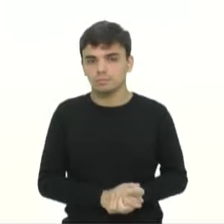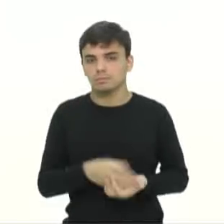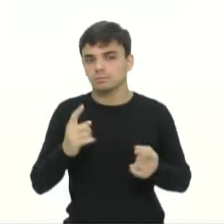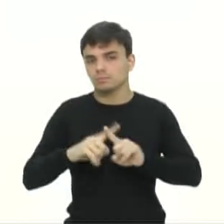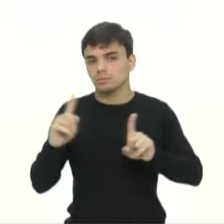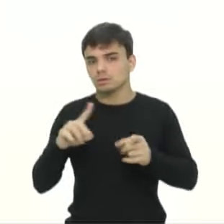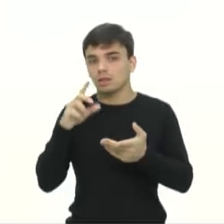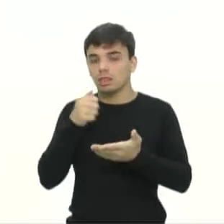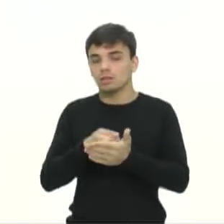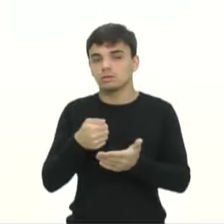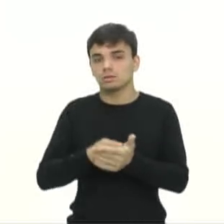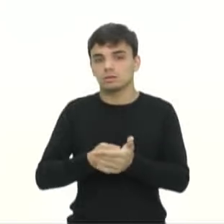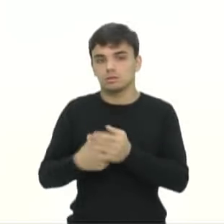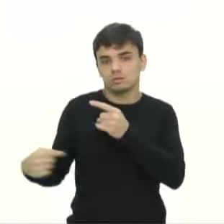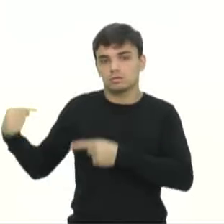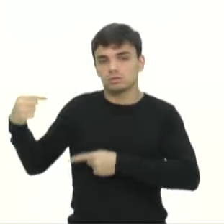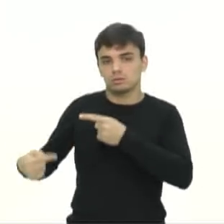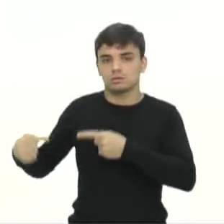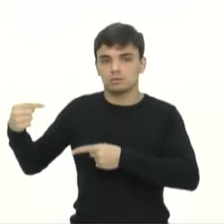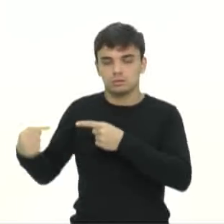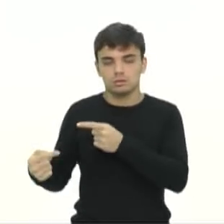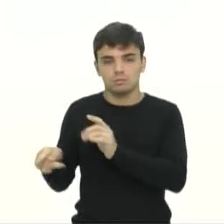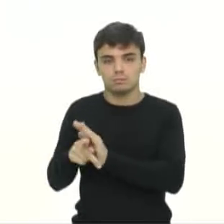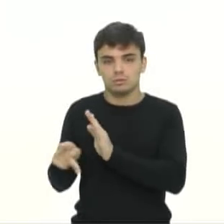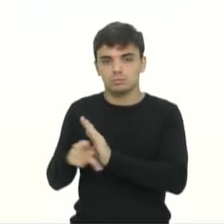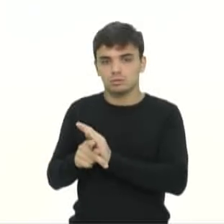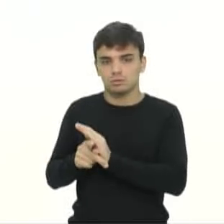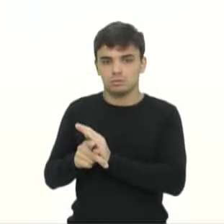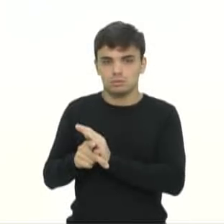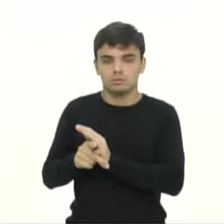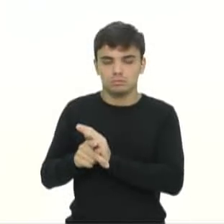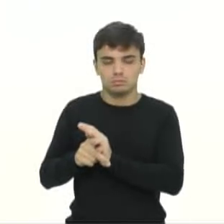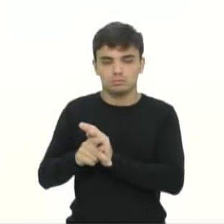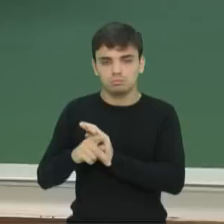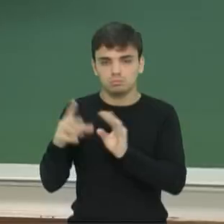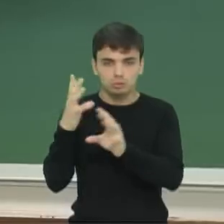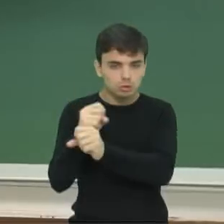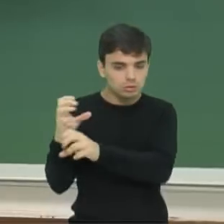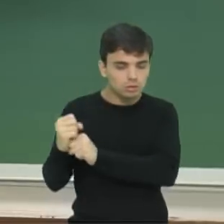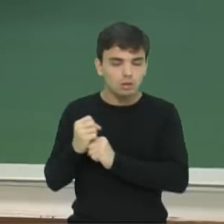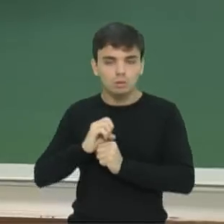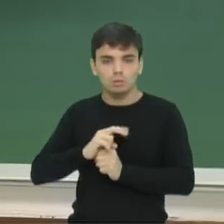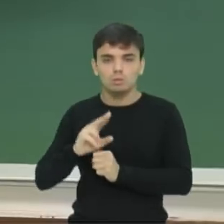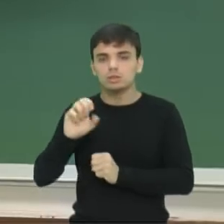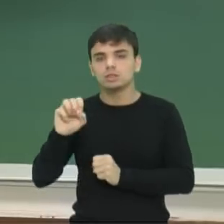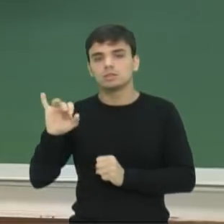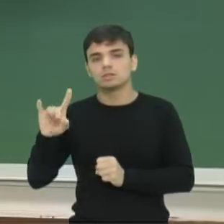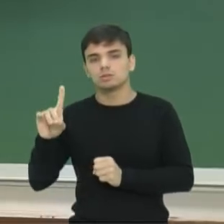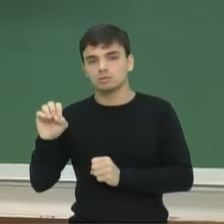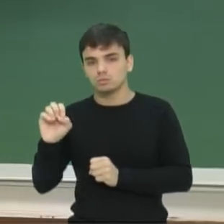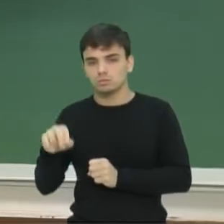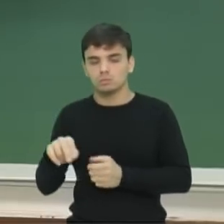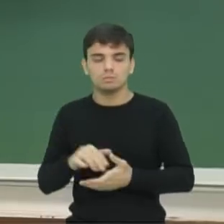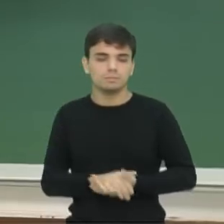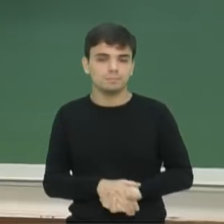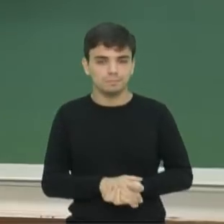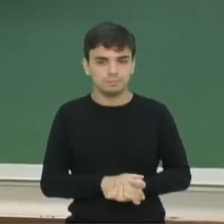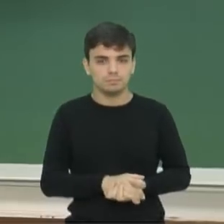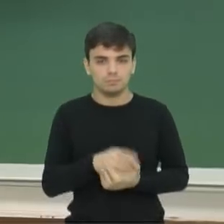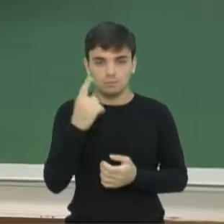decisão no goal score será definida pela diferença de pontuação ou X12. Então, empatou ali, terminou os 4 minutos, está